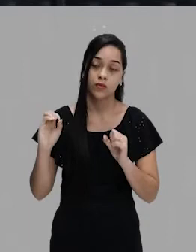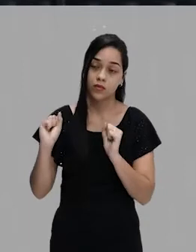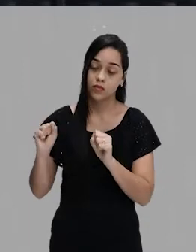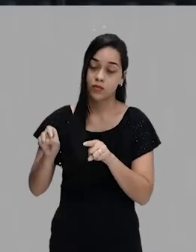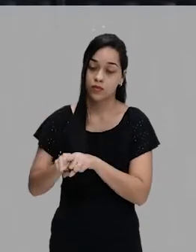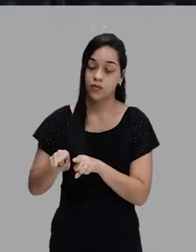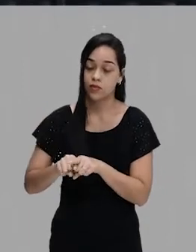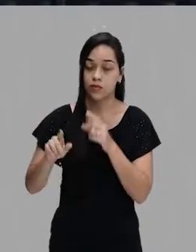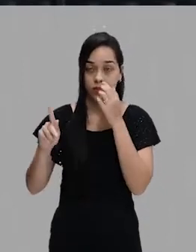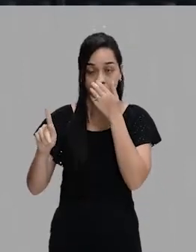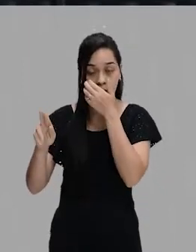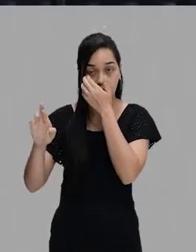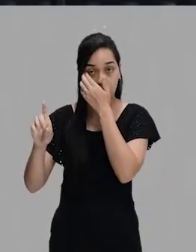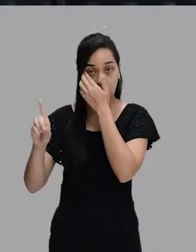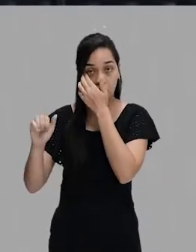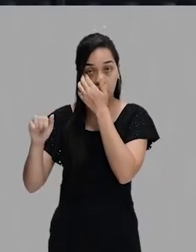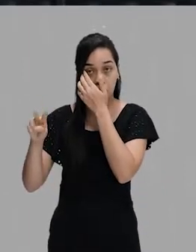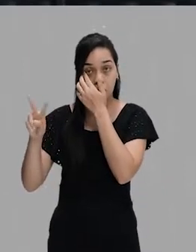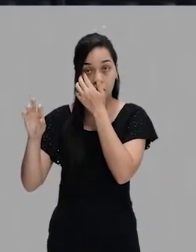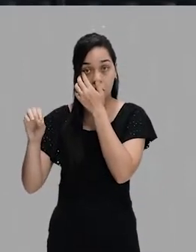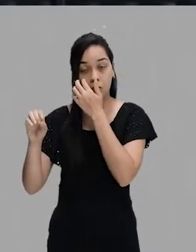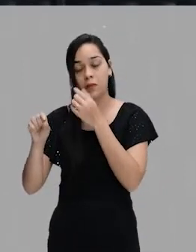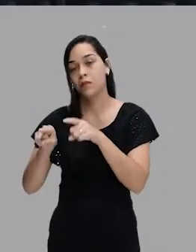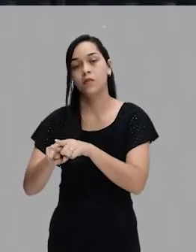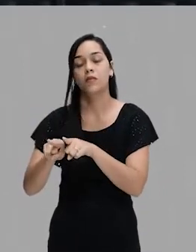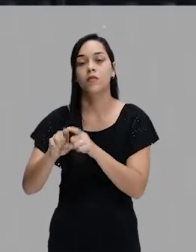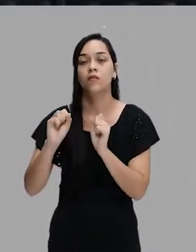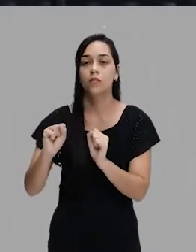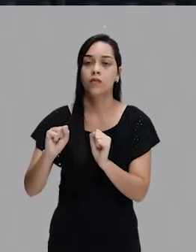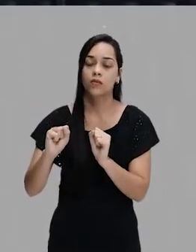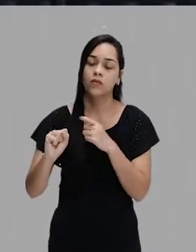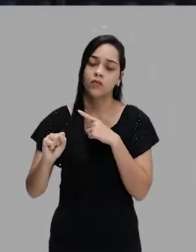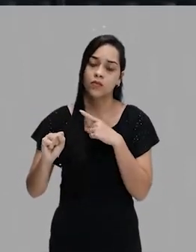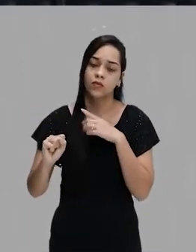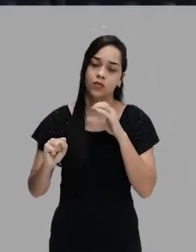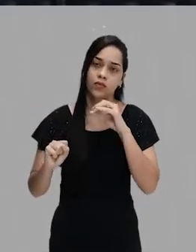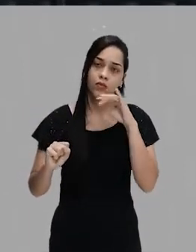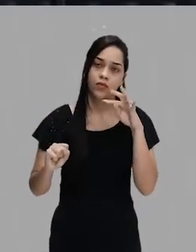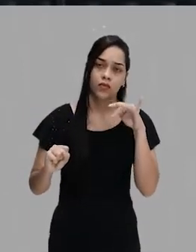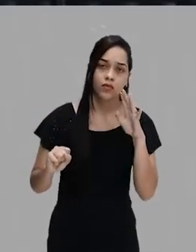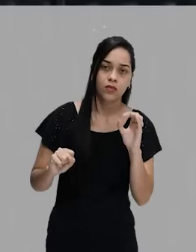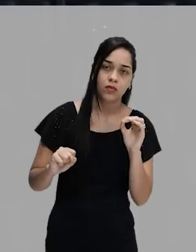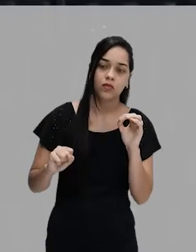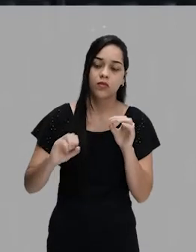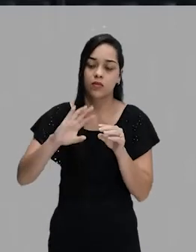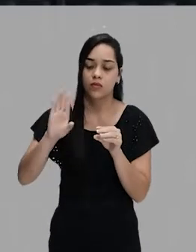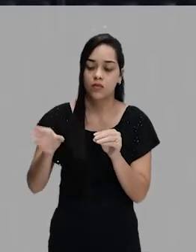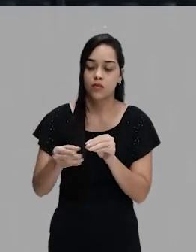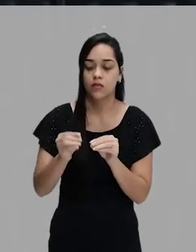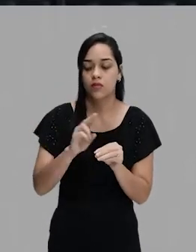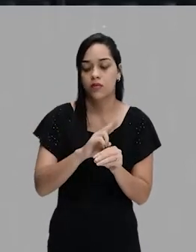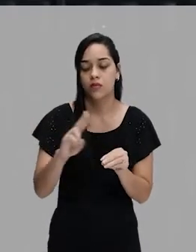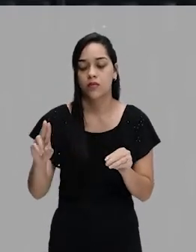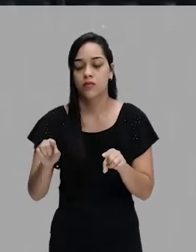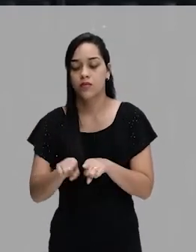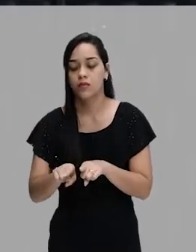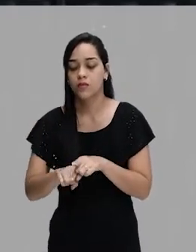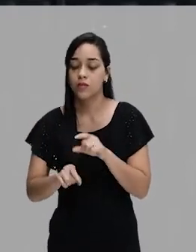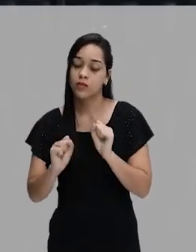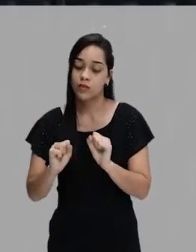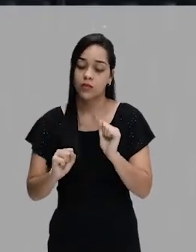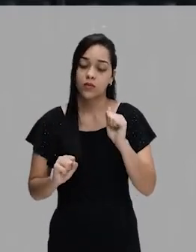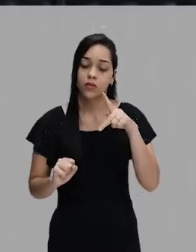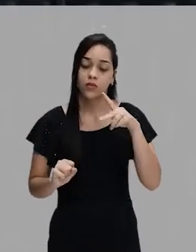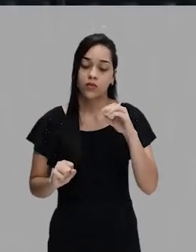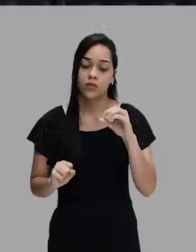um predicativo, pode ser um objeto indireto, um complemento nominal e ainda um aposto,